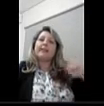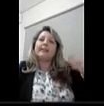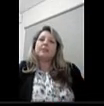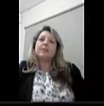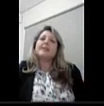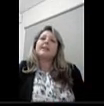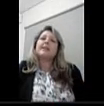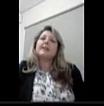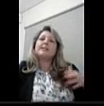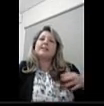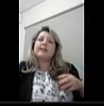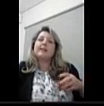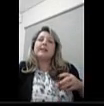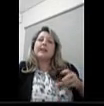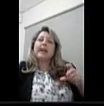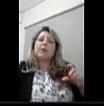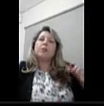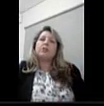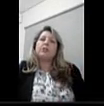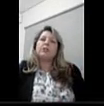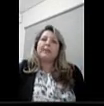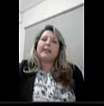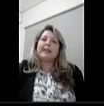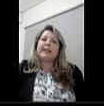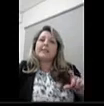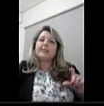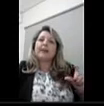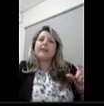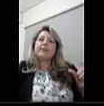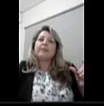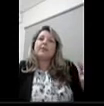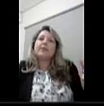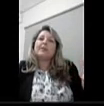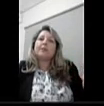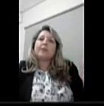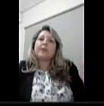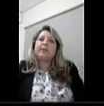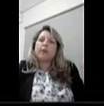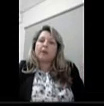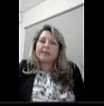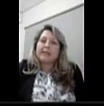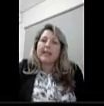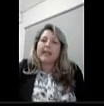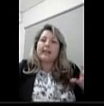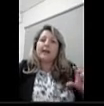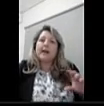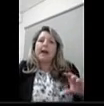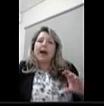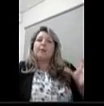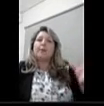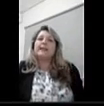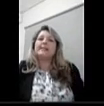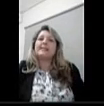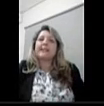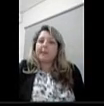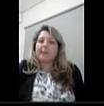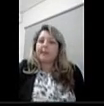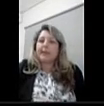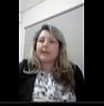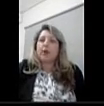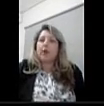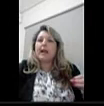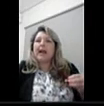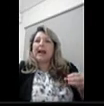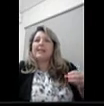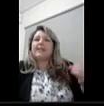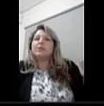avaliando essa criança continuamente, você vai vendo essa performance dela, a forma que ela se adapta